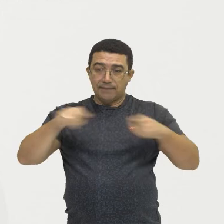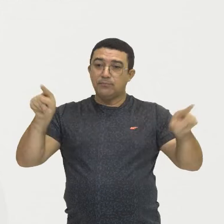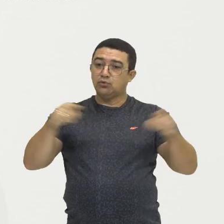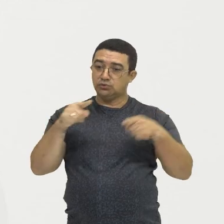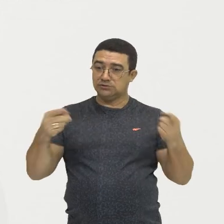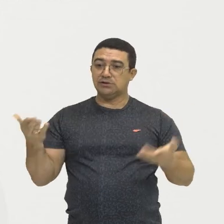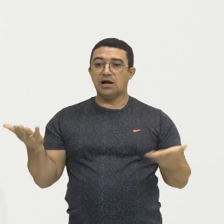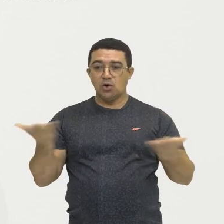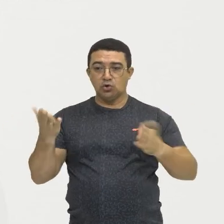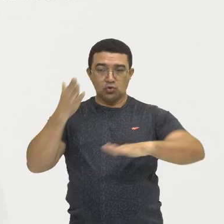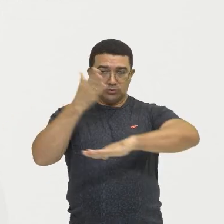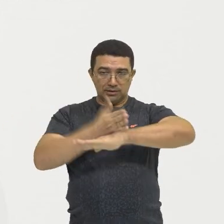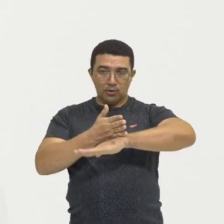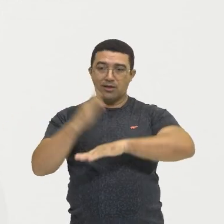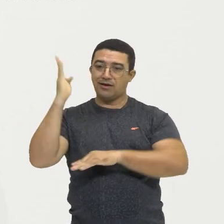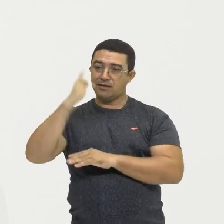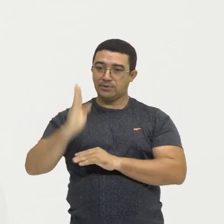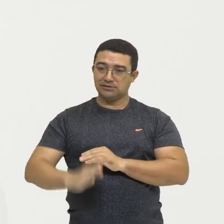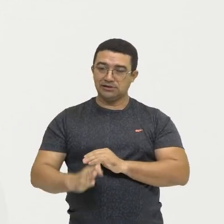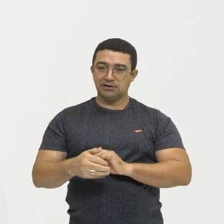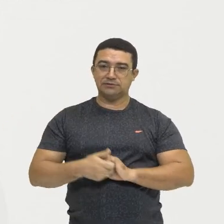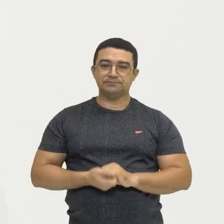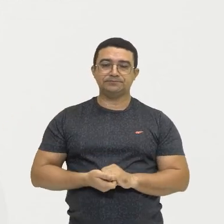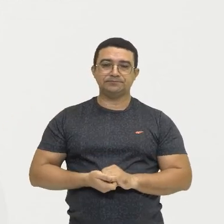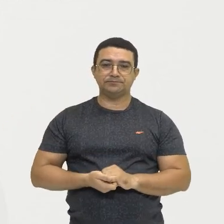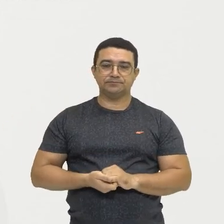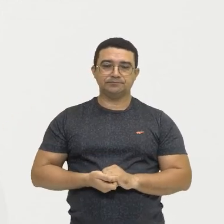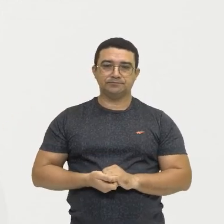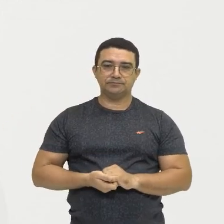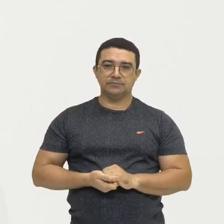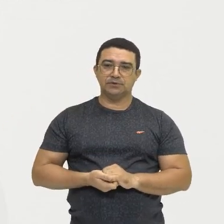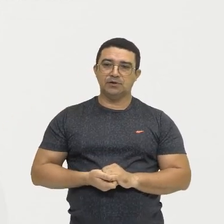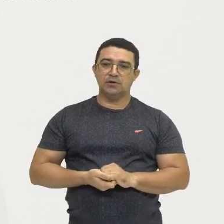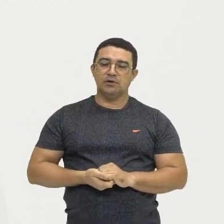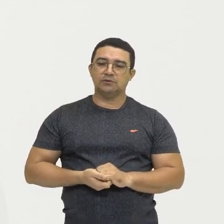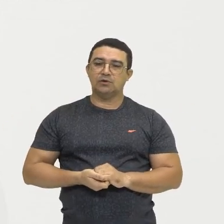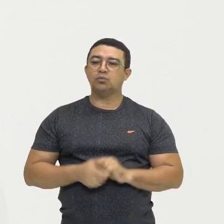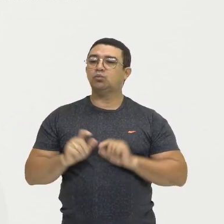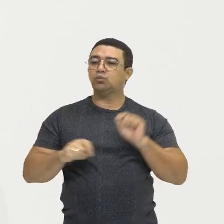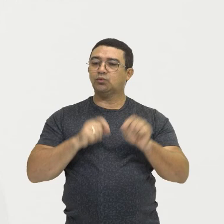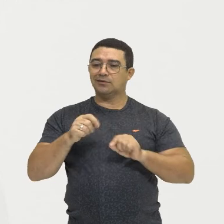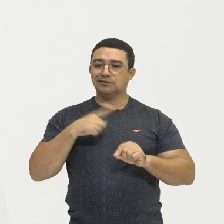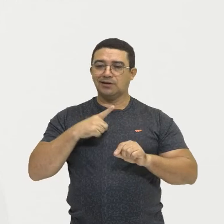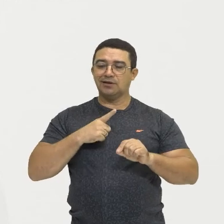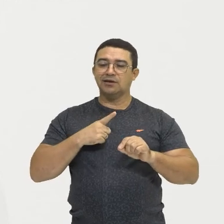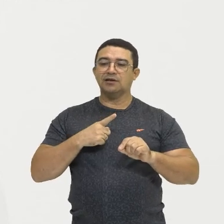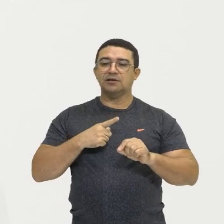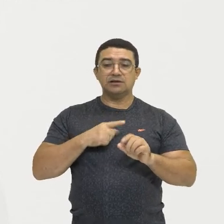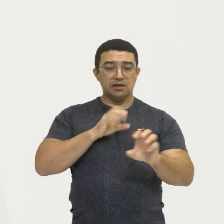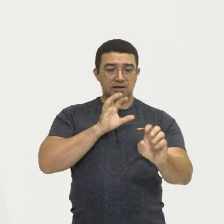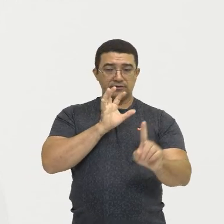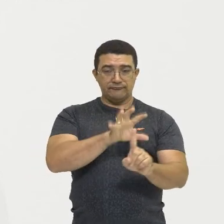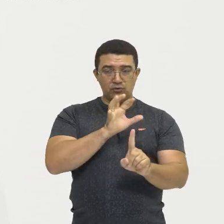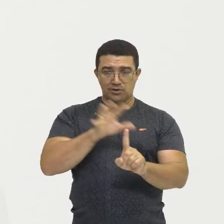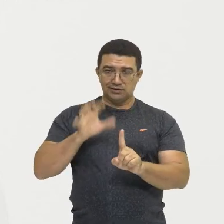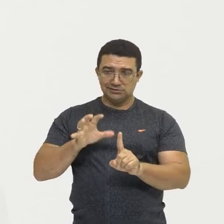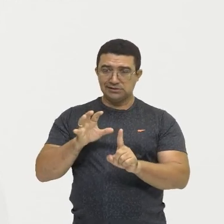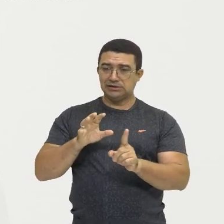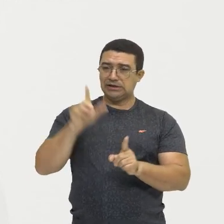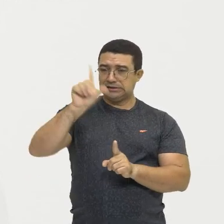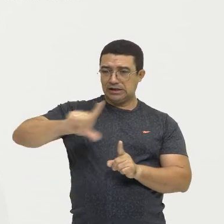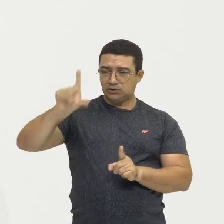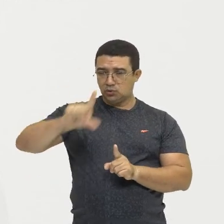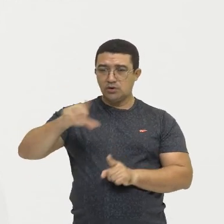brasileira. Lembra disso, que eu falei que o trovadorismo, ele tem essas influências tanto na literatura